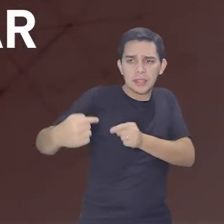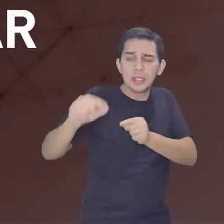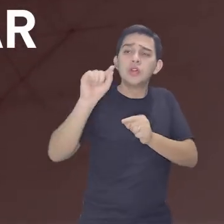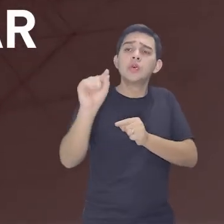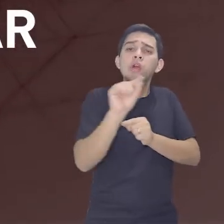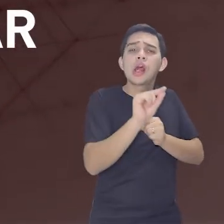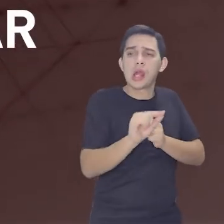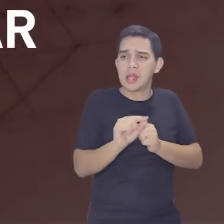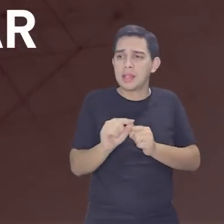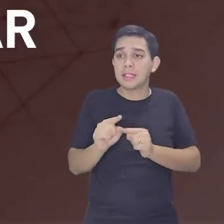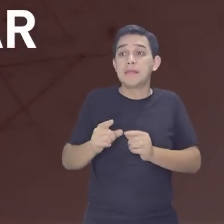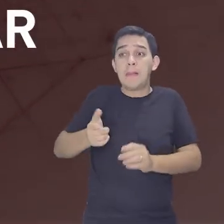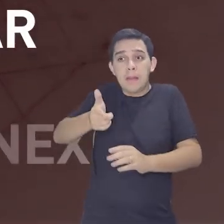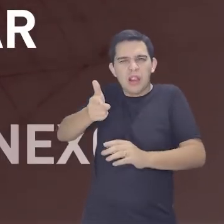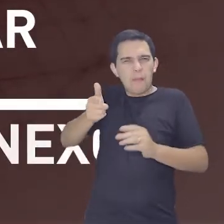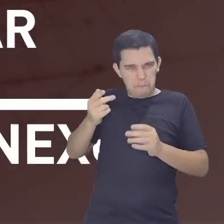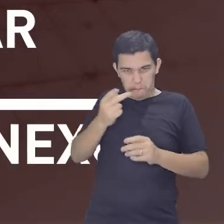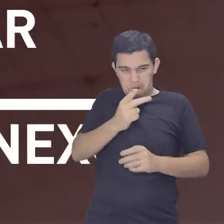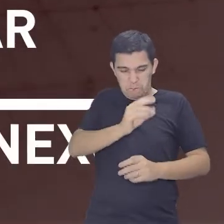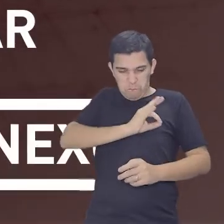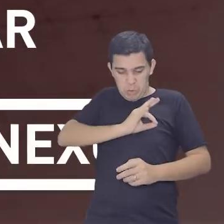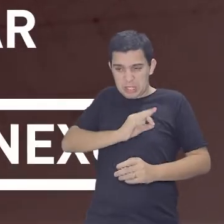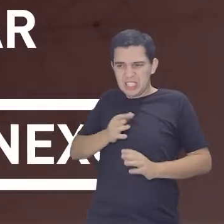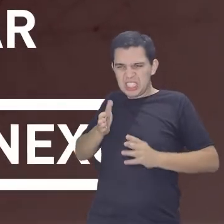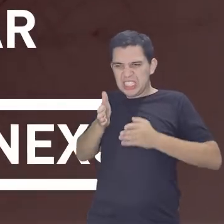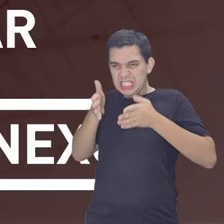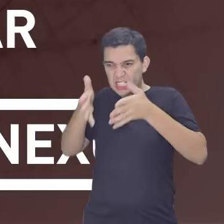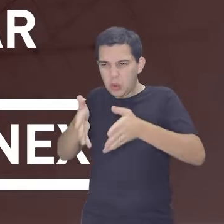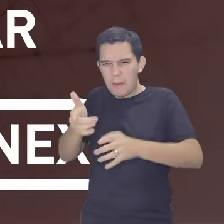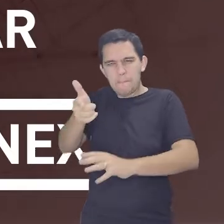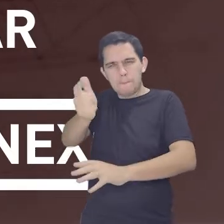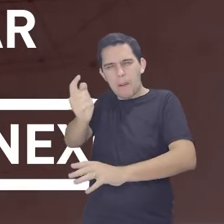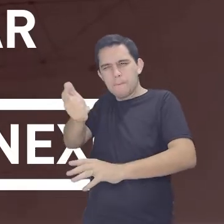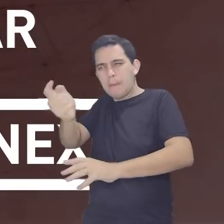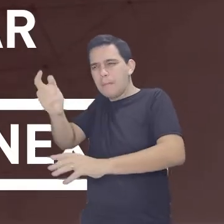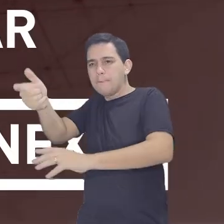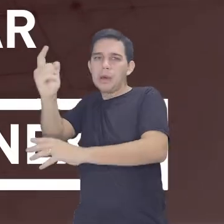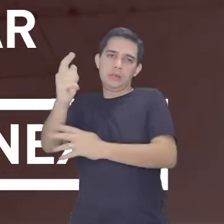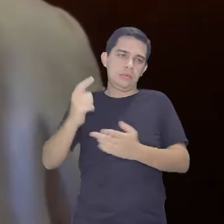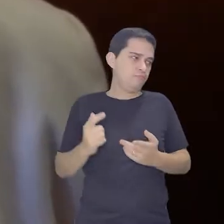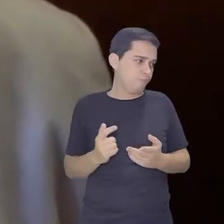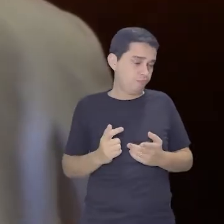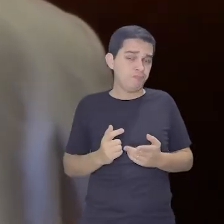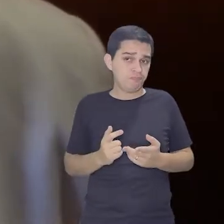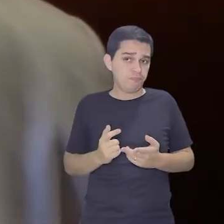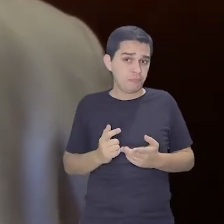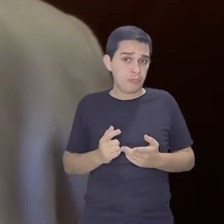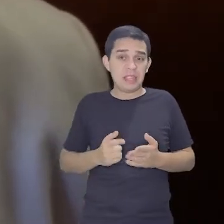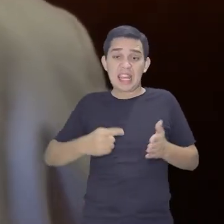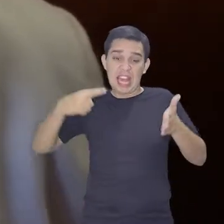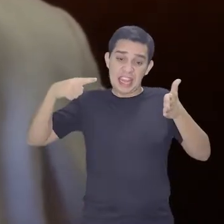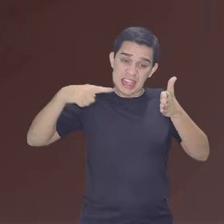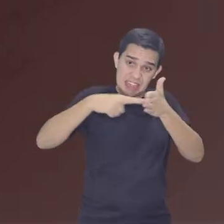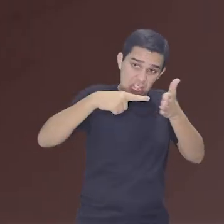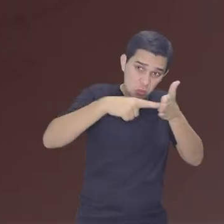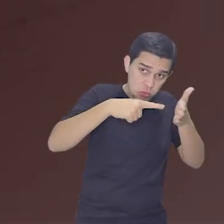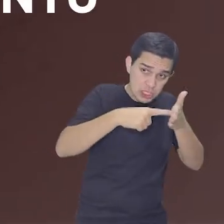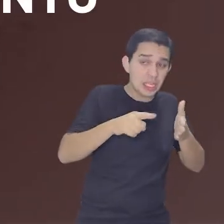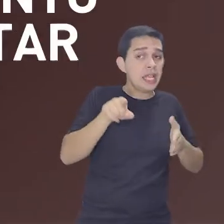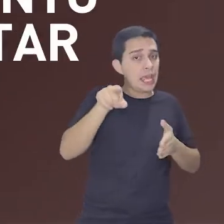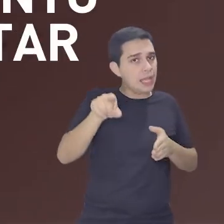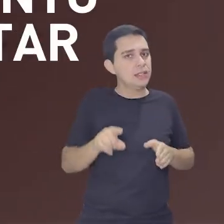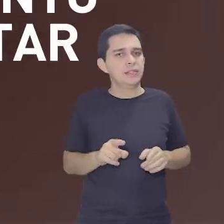policial militar que tratava dos crimes conexos a esse homicídio doloso. A denúncia na